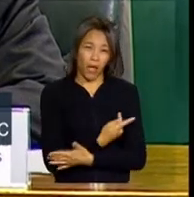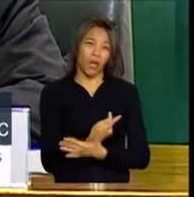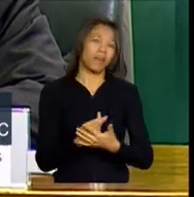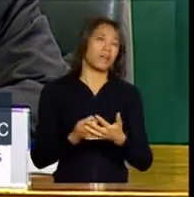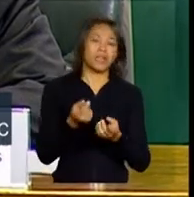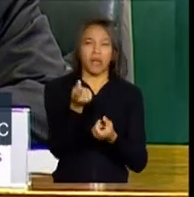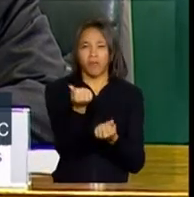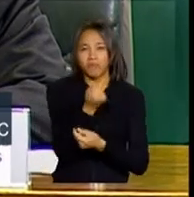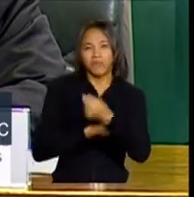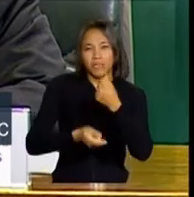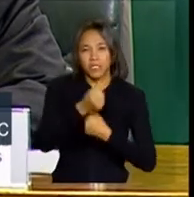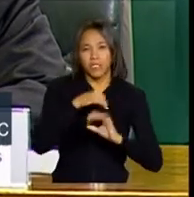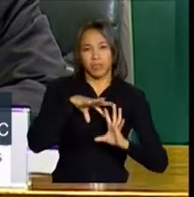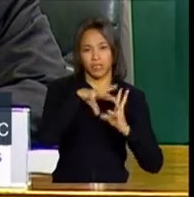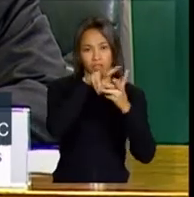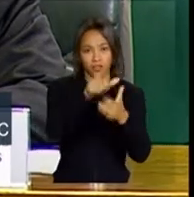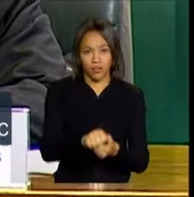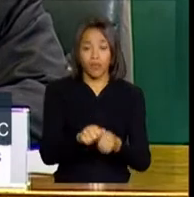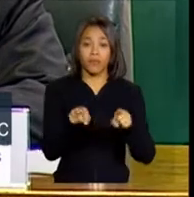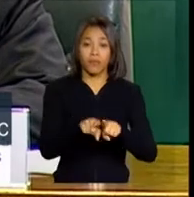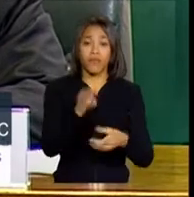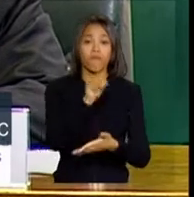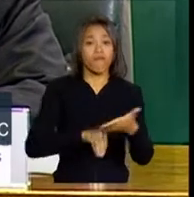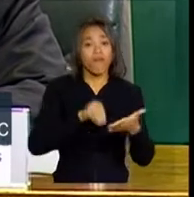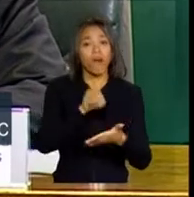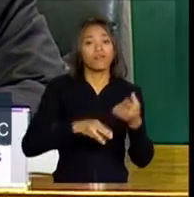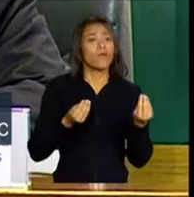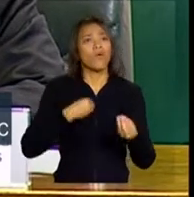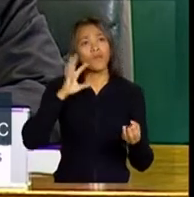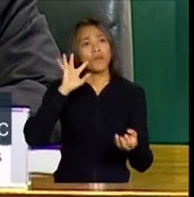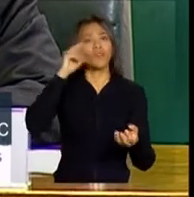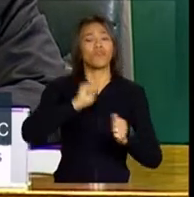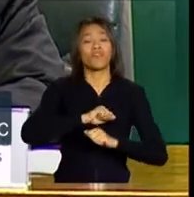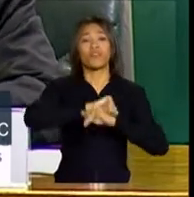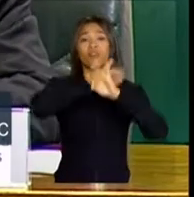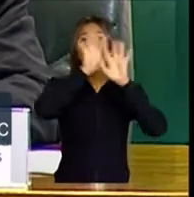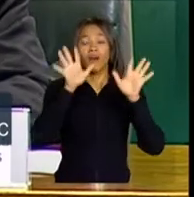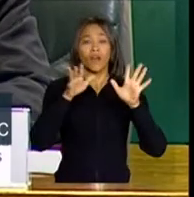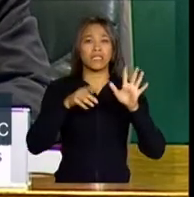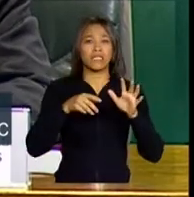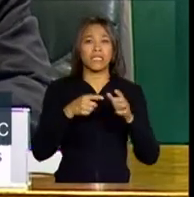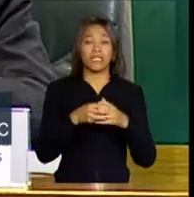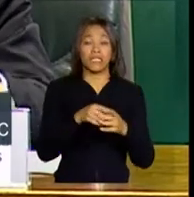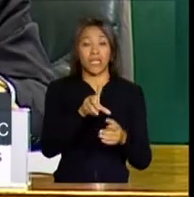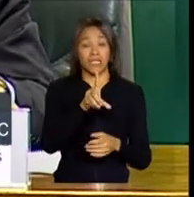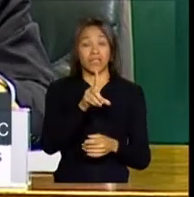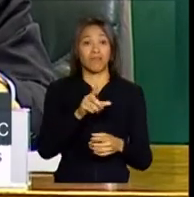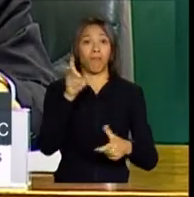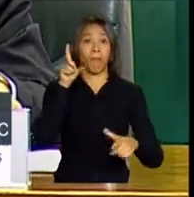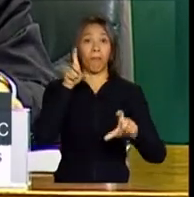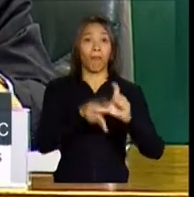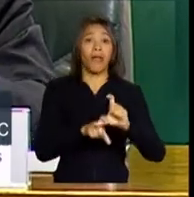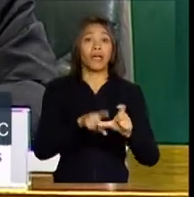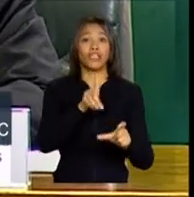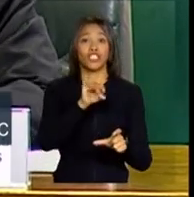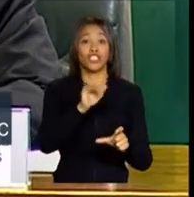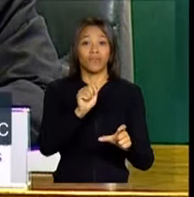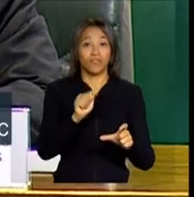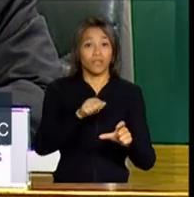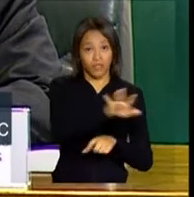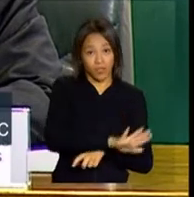internacional sobretudo devido à falta de solução Clara para a questão das dívidas soberanas de países da zona do